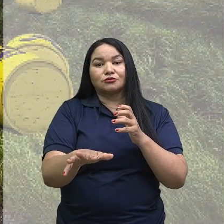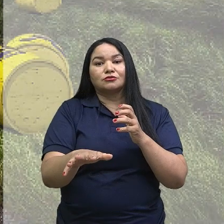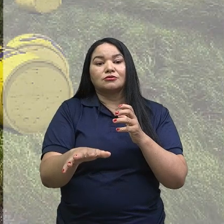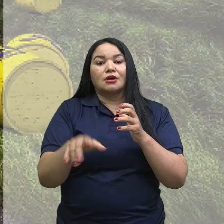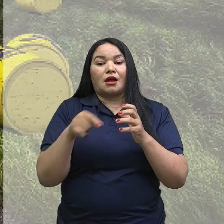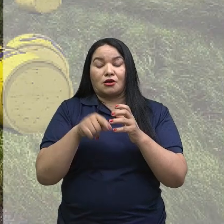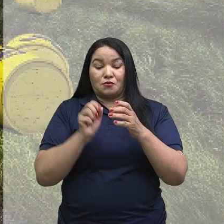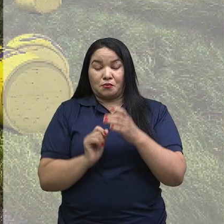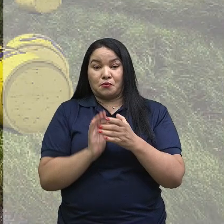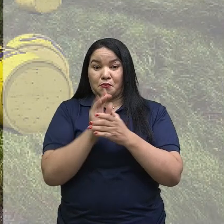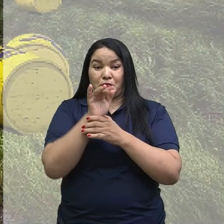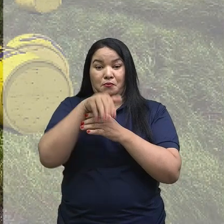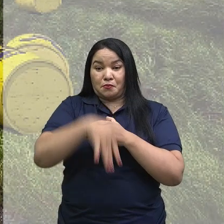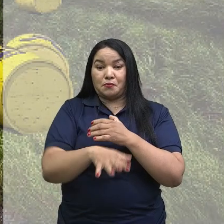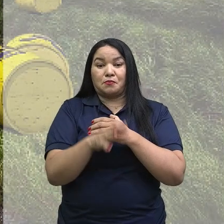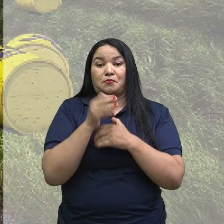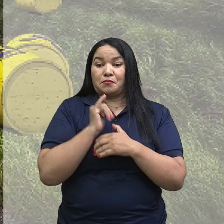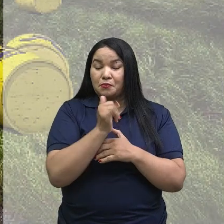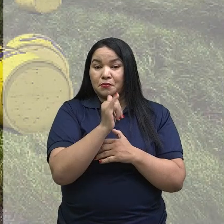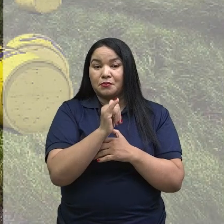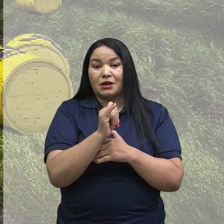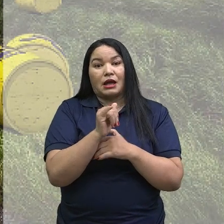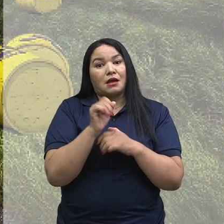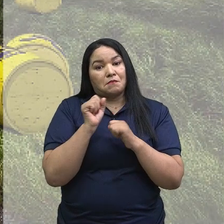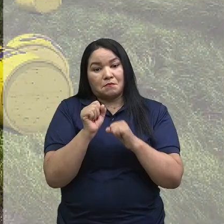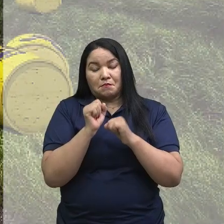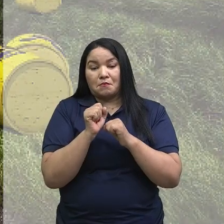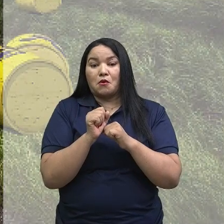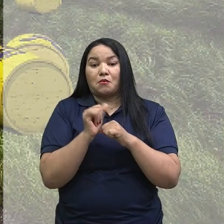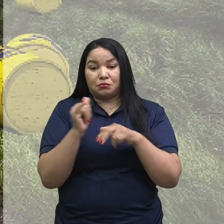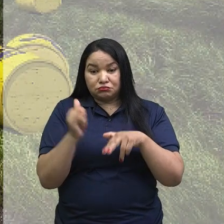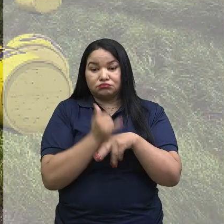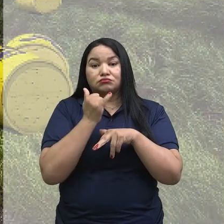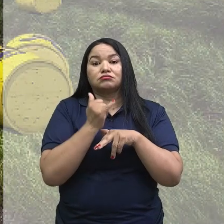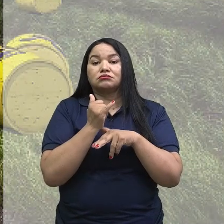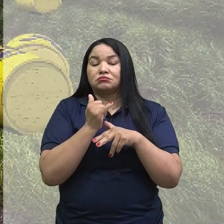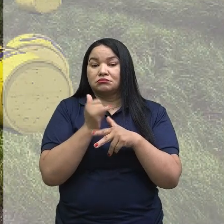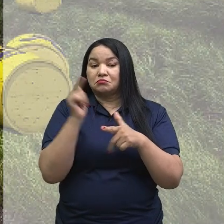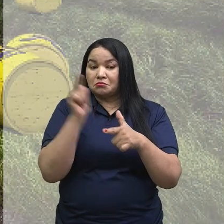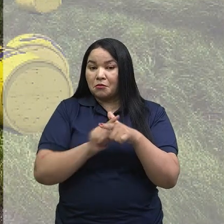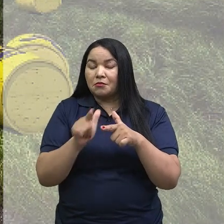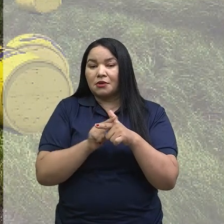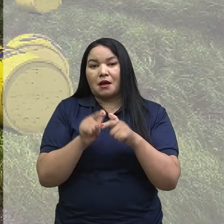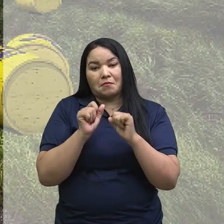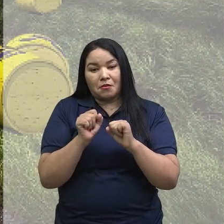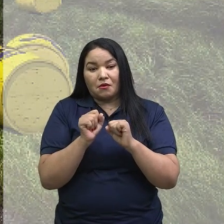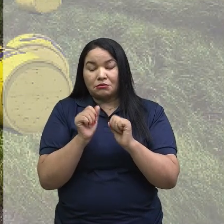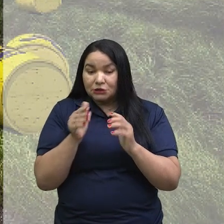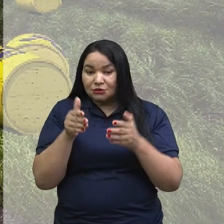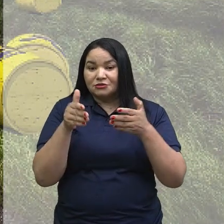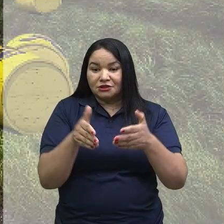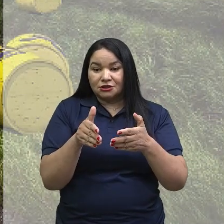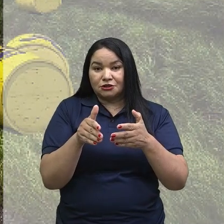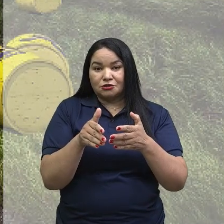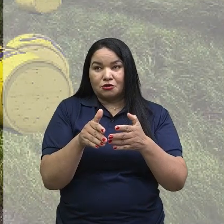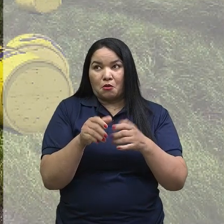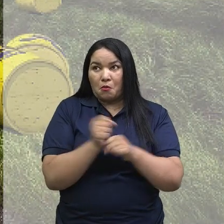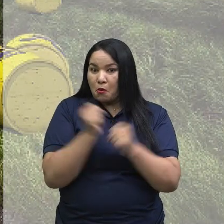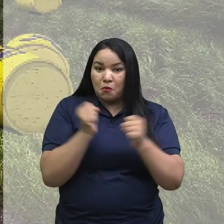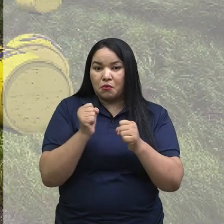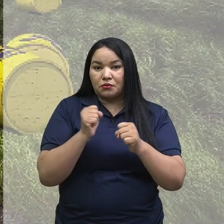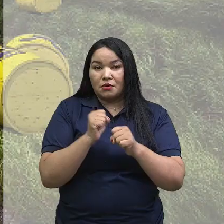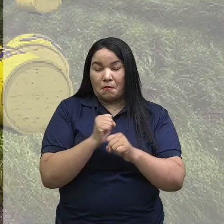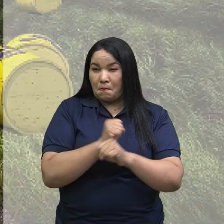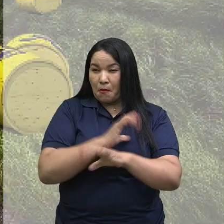usina nuclear, nós teremos aí um acidente nuclear, tá? Não especificamente pode ser estourou,